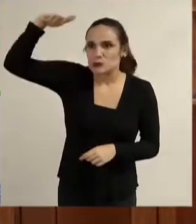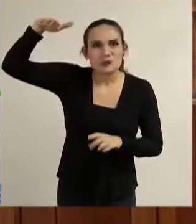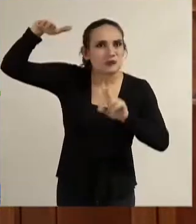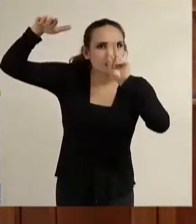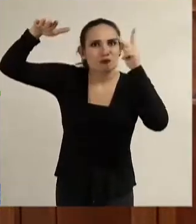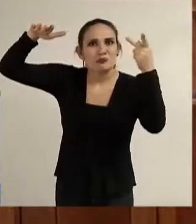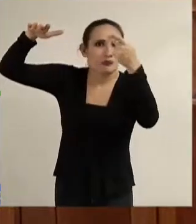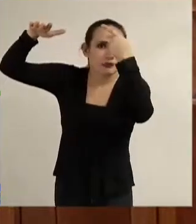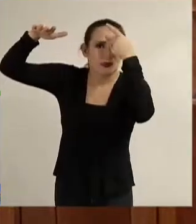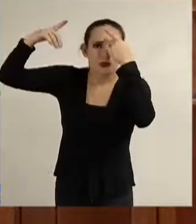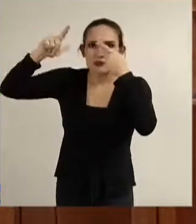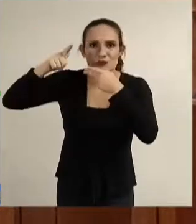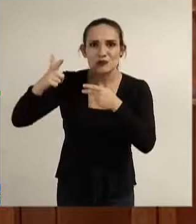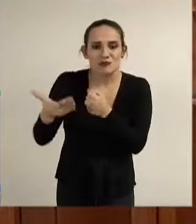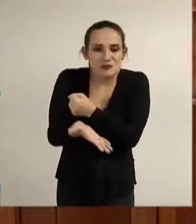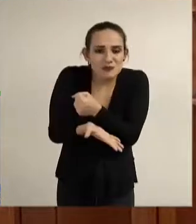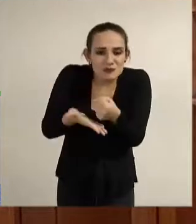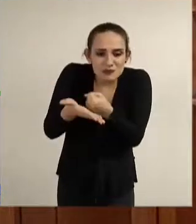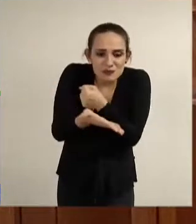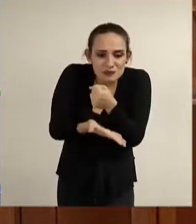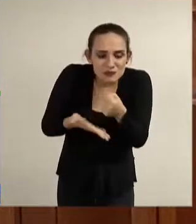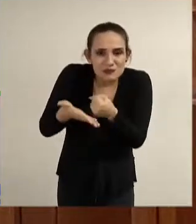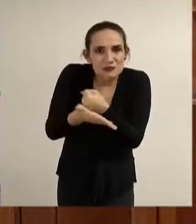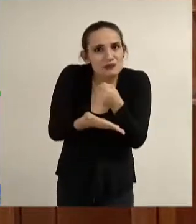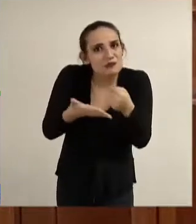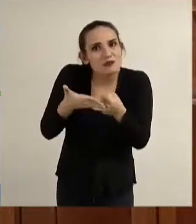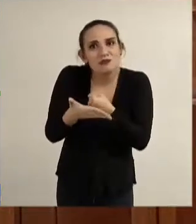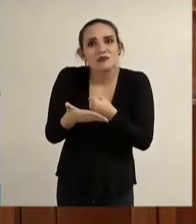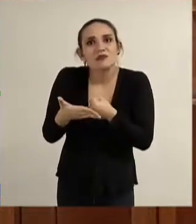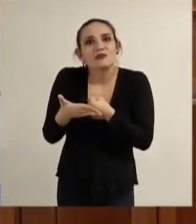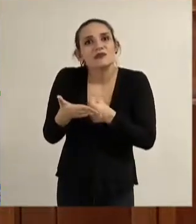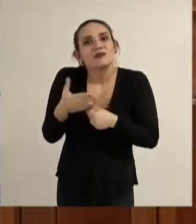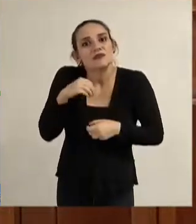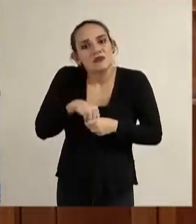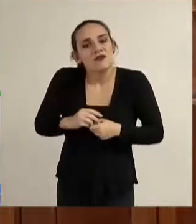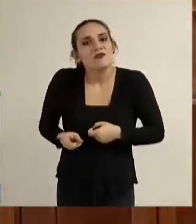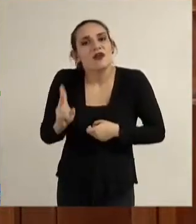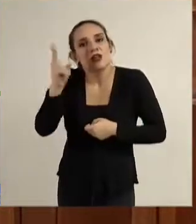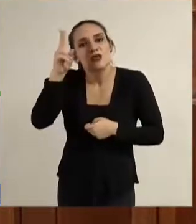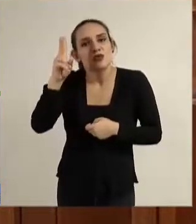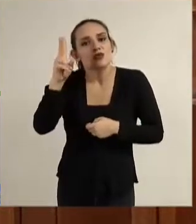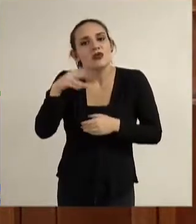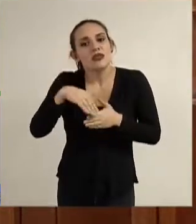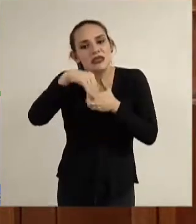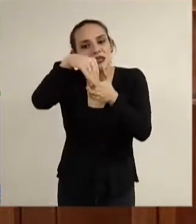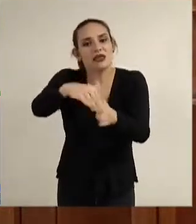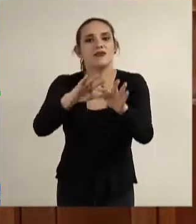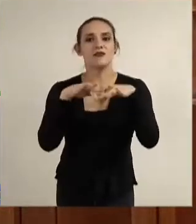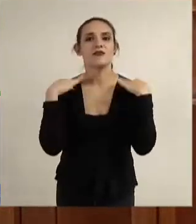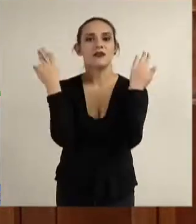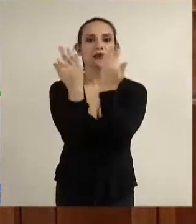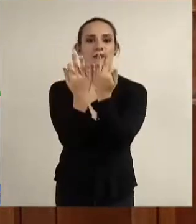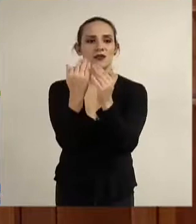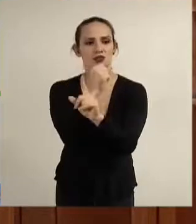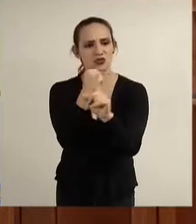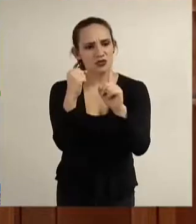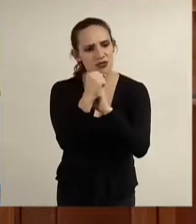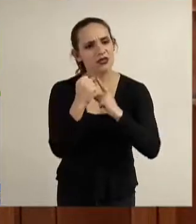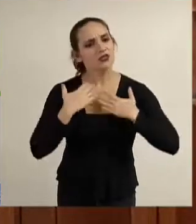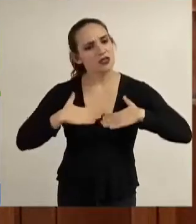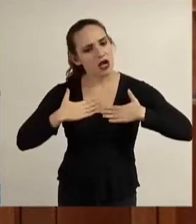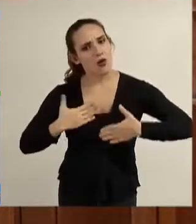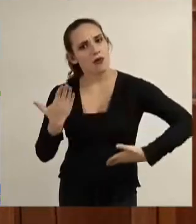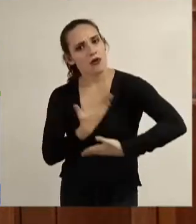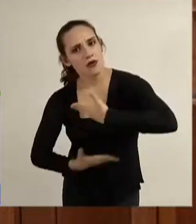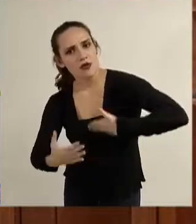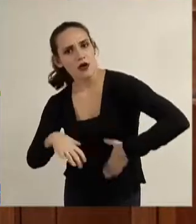vista dos princípios básicos que norteiam a família, que norteiam a sociedade justa, fraterna, tolerante e